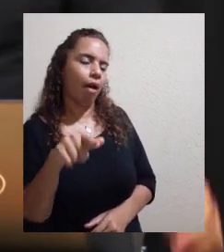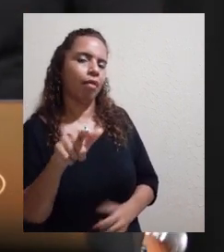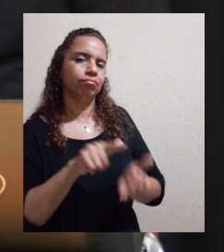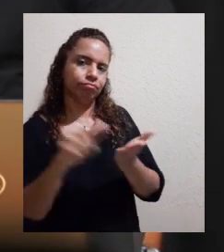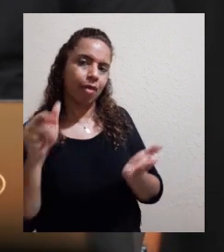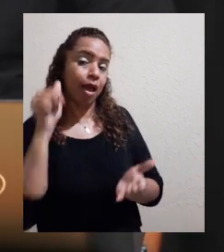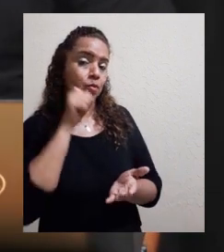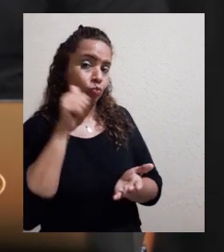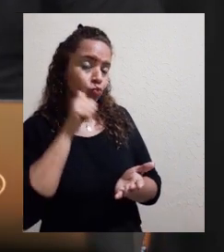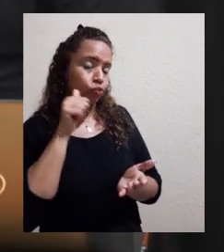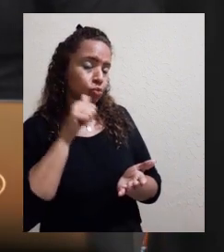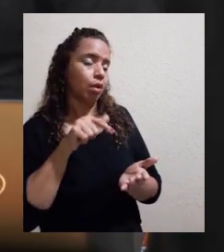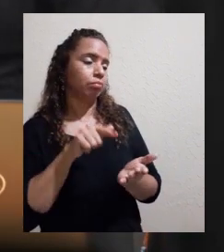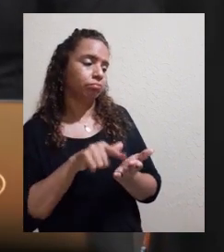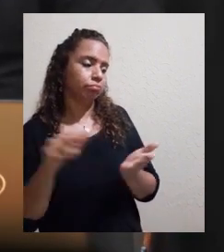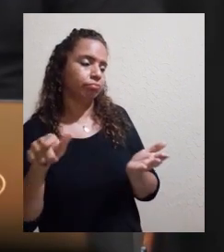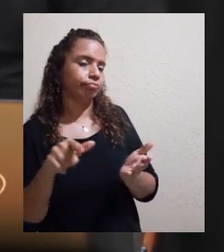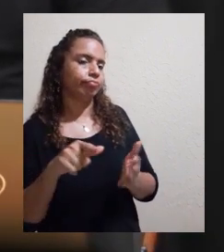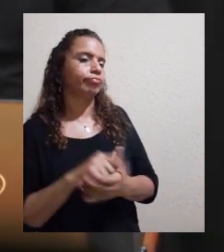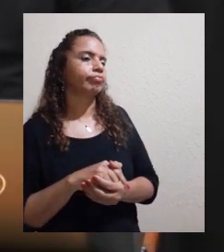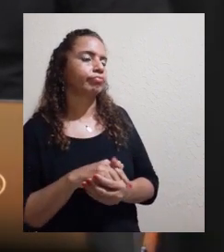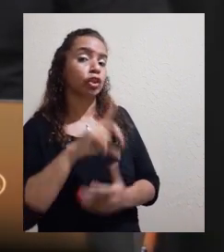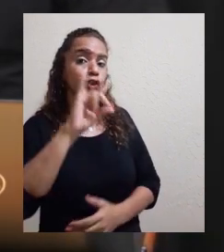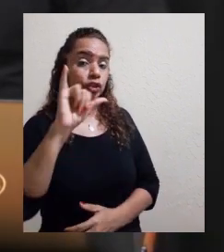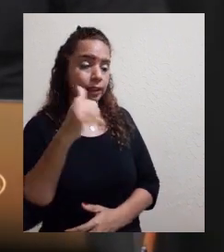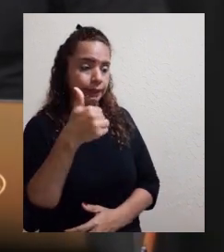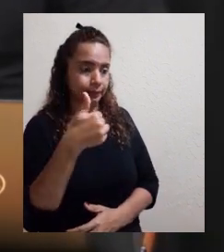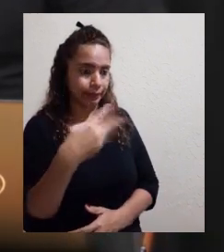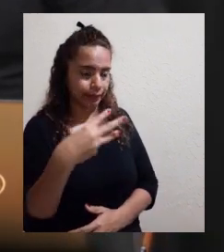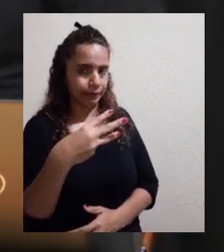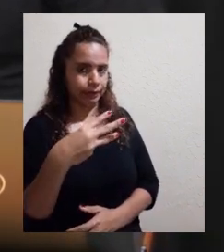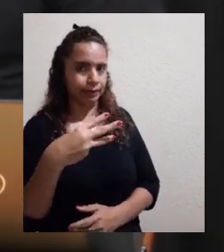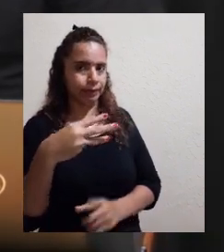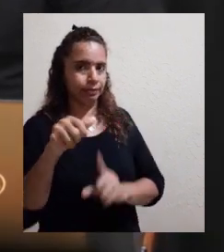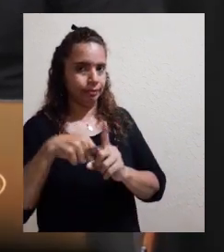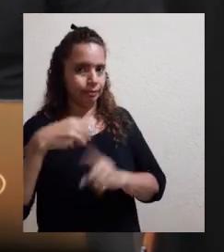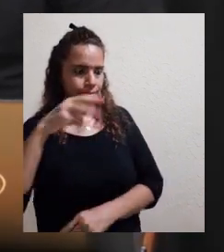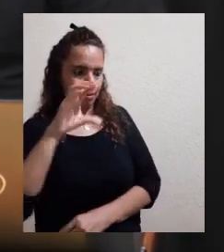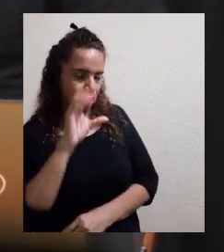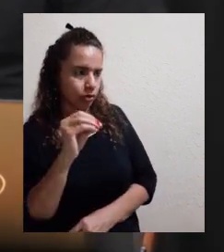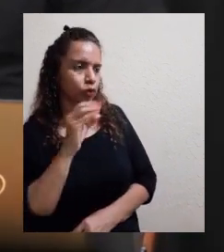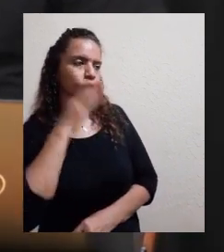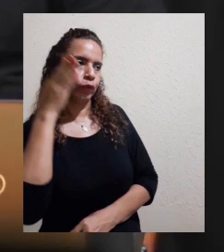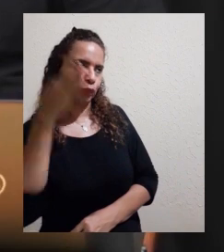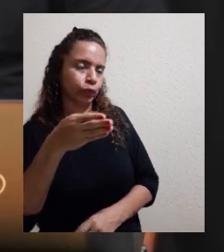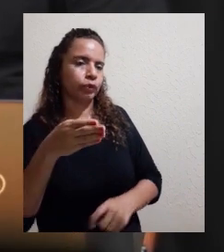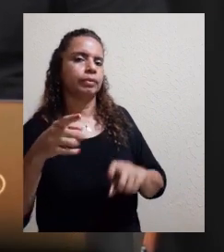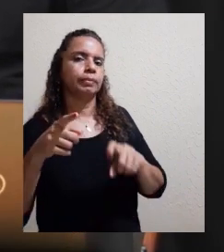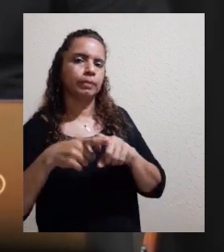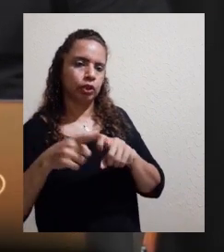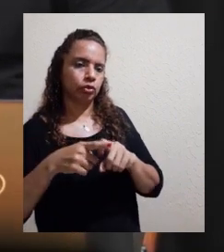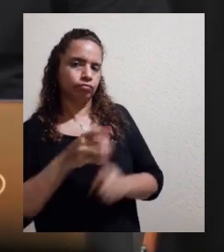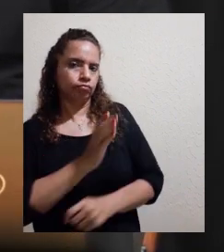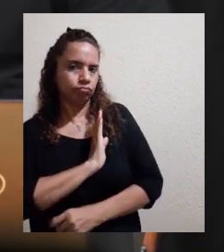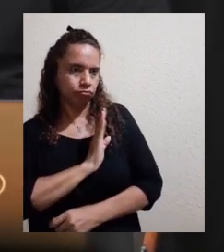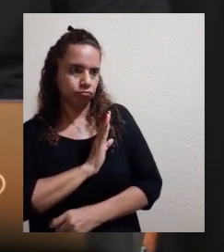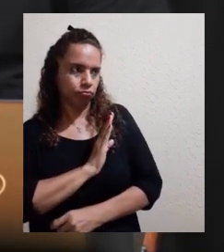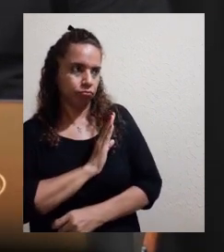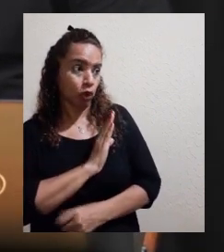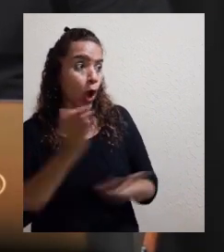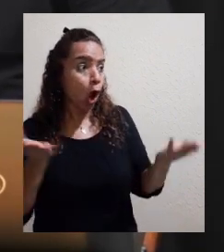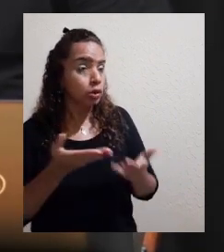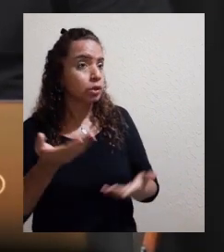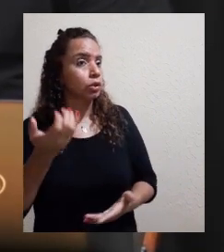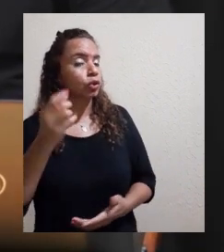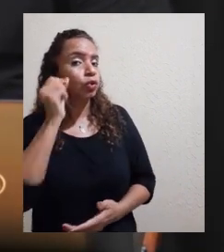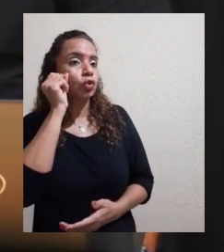do nome Ian, né? Sou jornalista e no dia 13/3 fui a uma entrevista com um médico cardiologista e hoje, 18/3, tive a notícia de